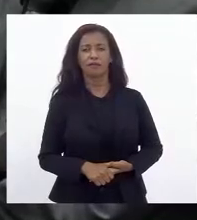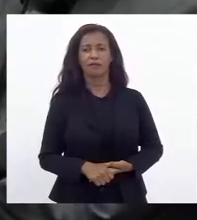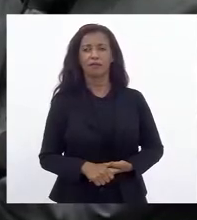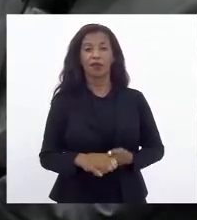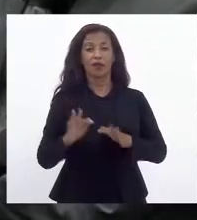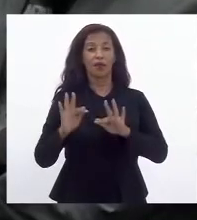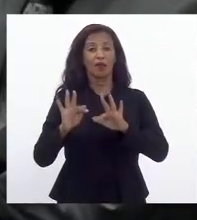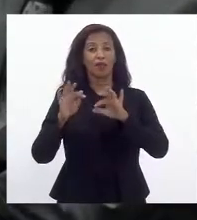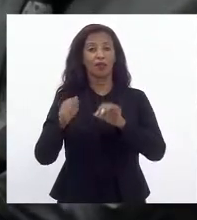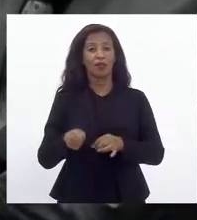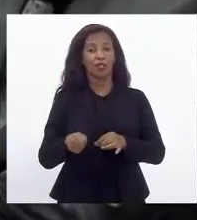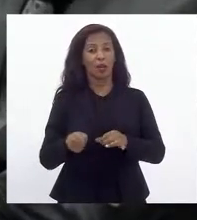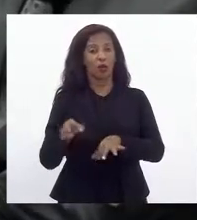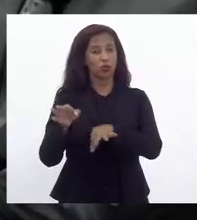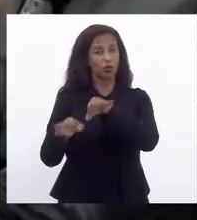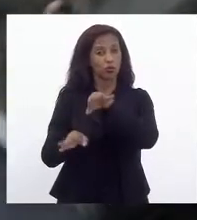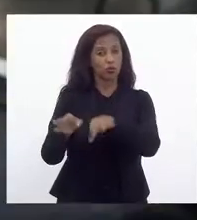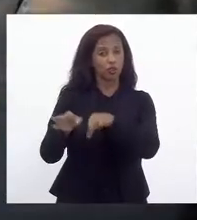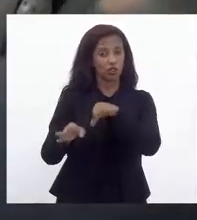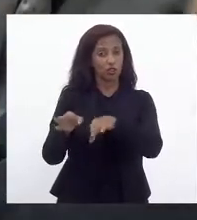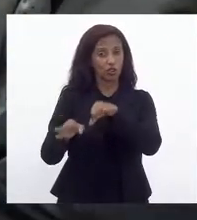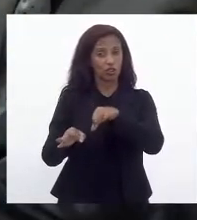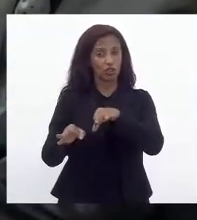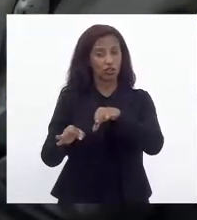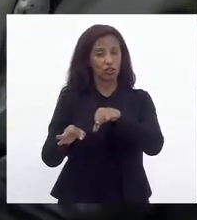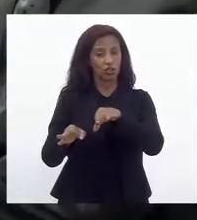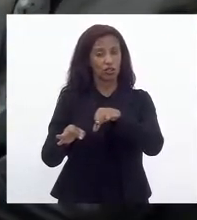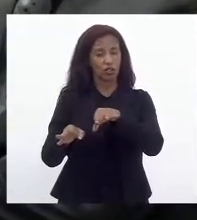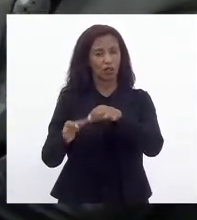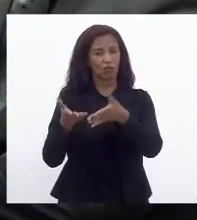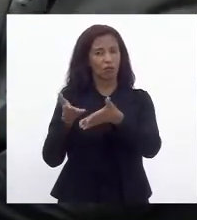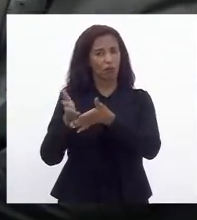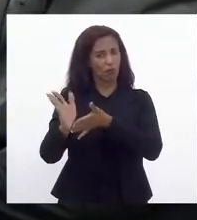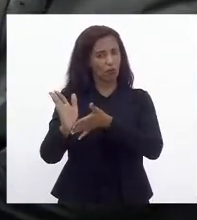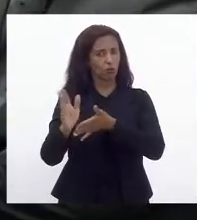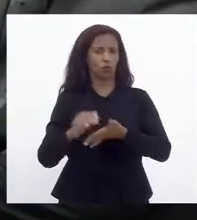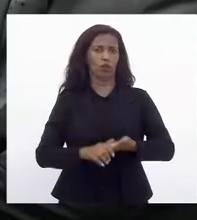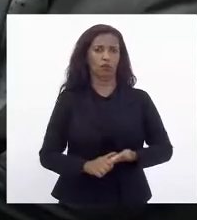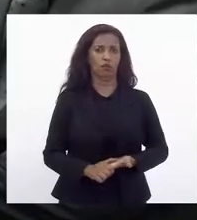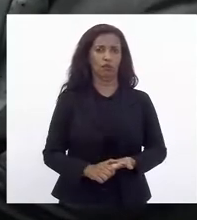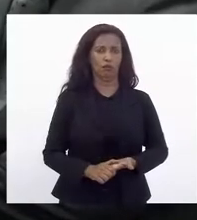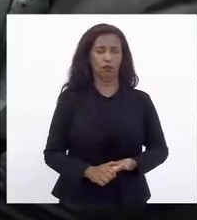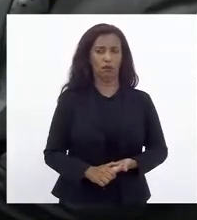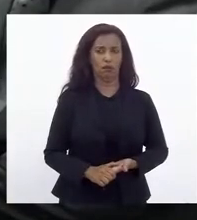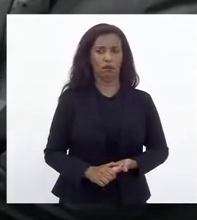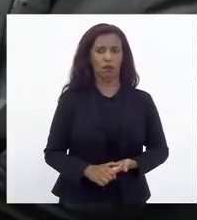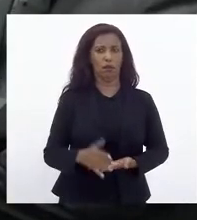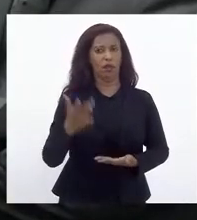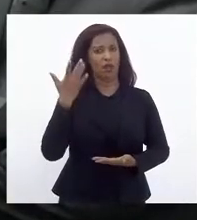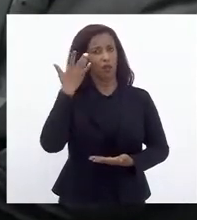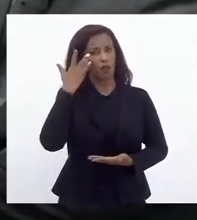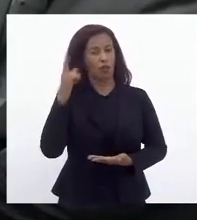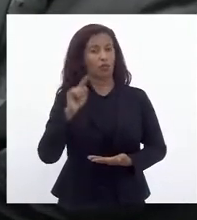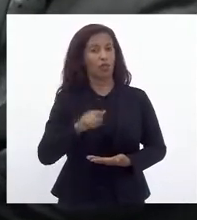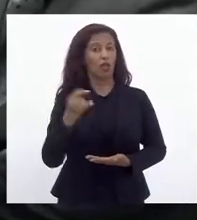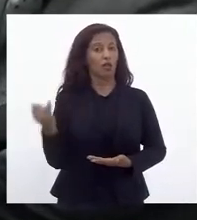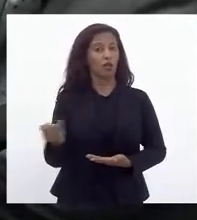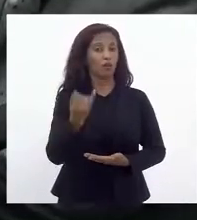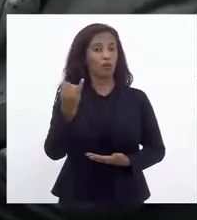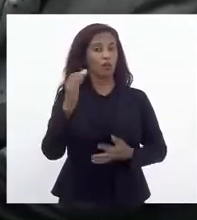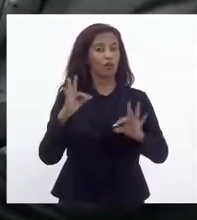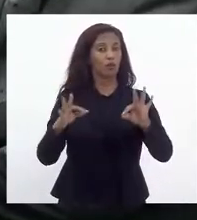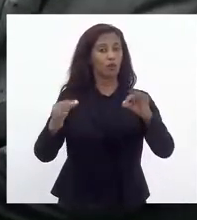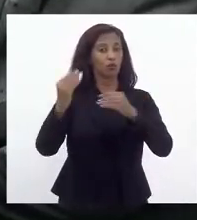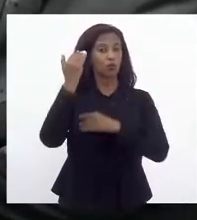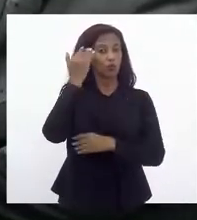Sentença final no Tribunal de Justiça absolutória. Entendeu? Eu acho que essa questão era fundamental para todo mundo